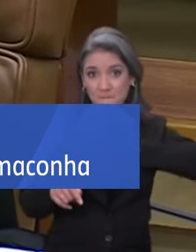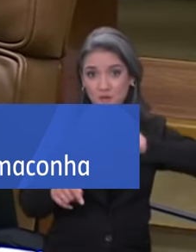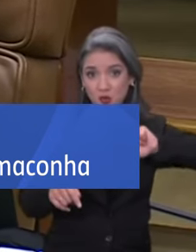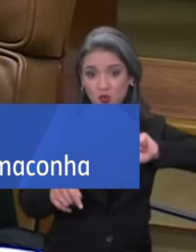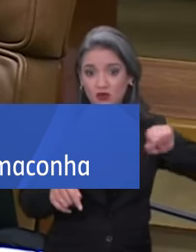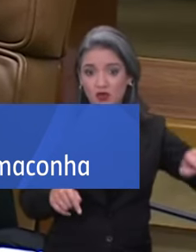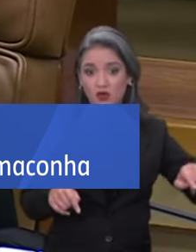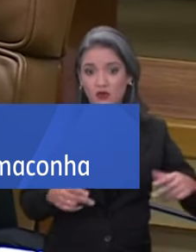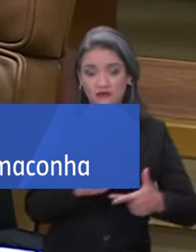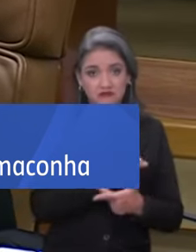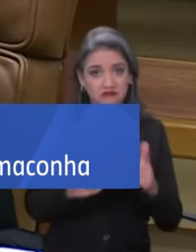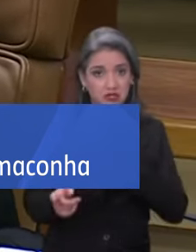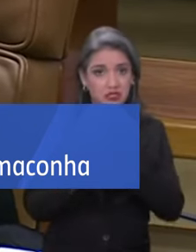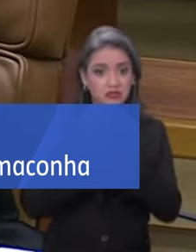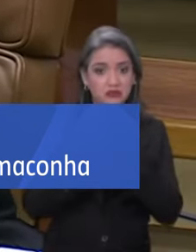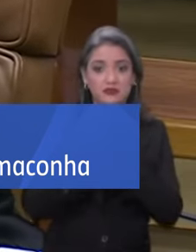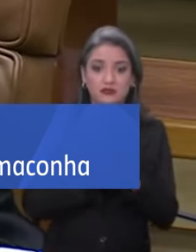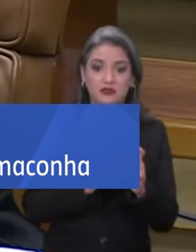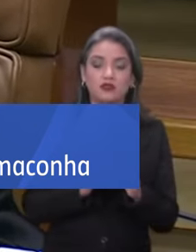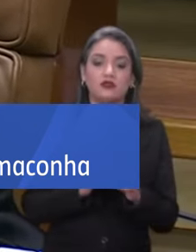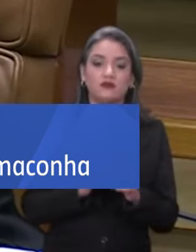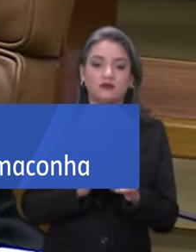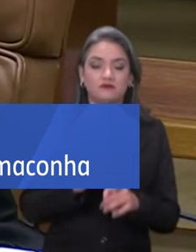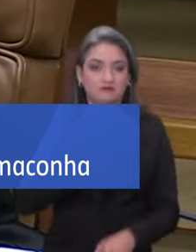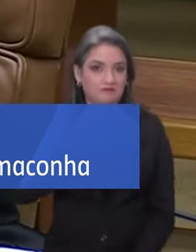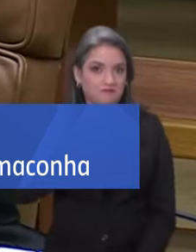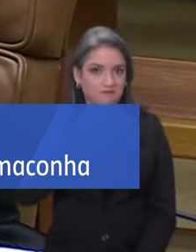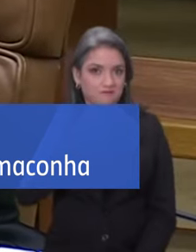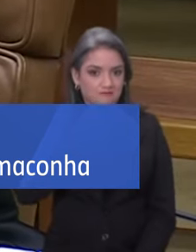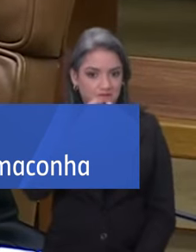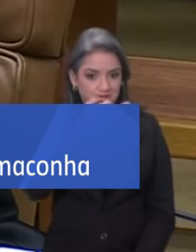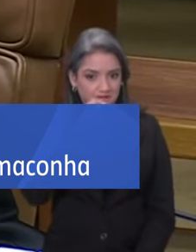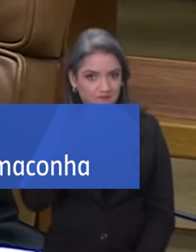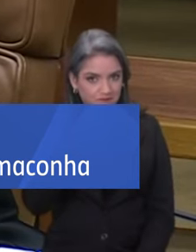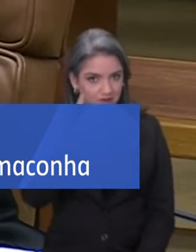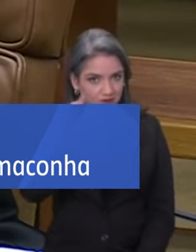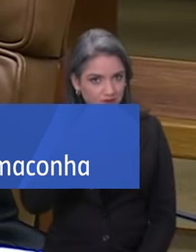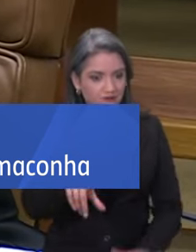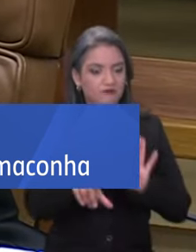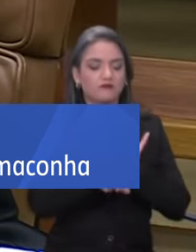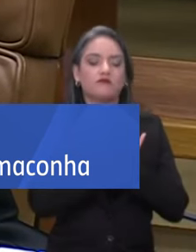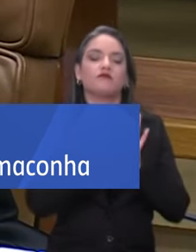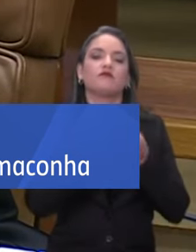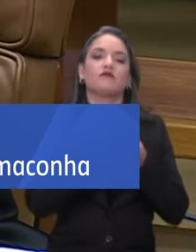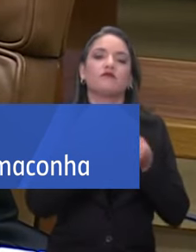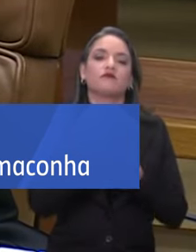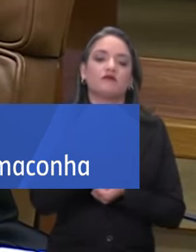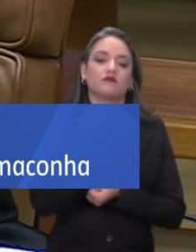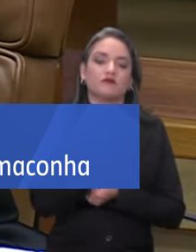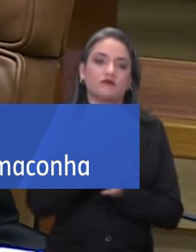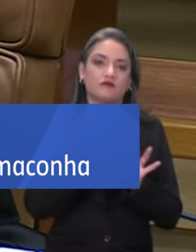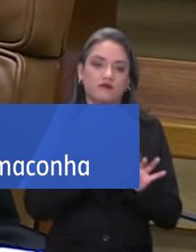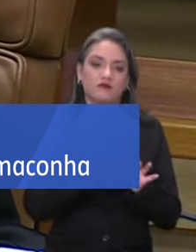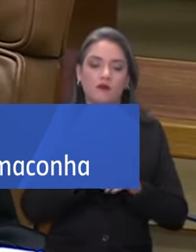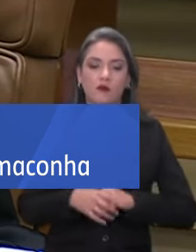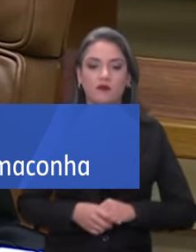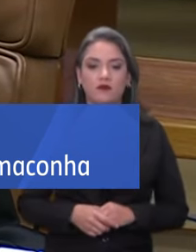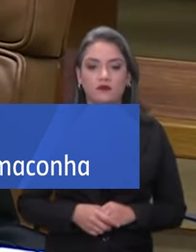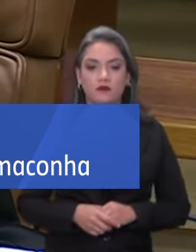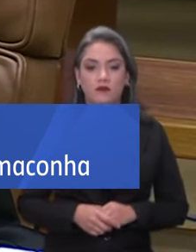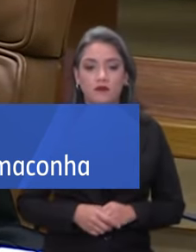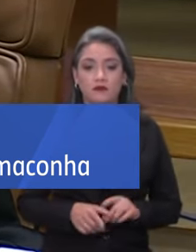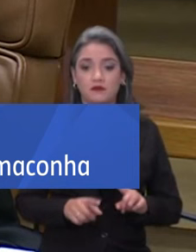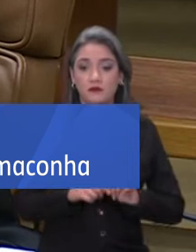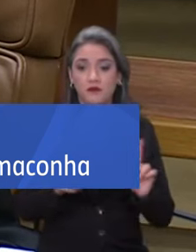medidas administrativas, que são, no meu olhar, aquilo que estabeleceu o artigo 28, são aplicadas